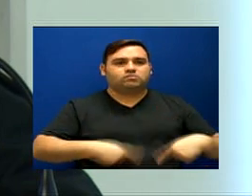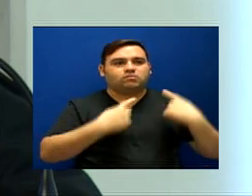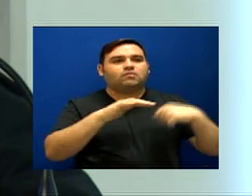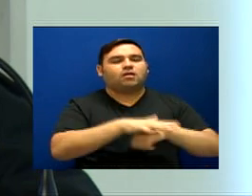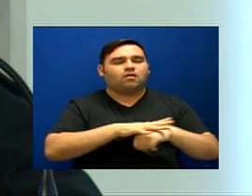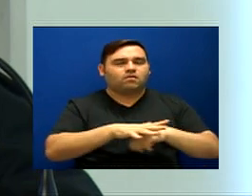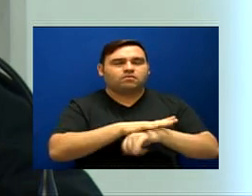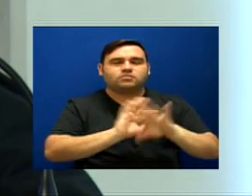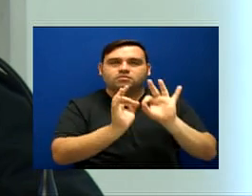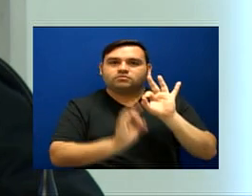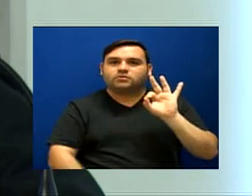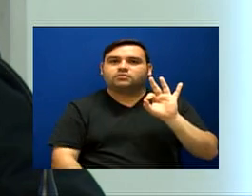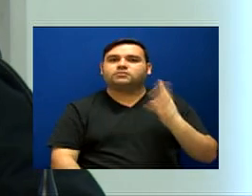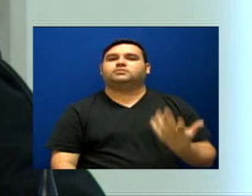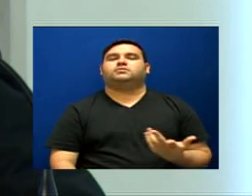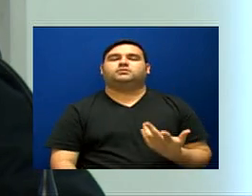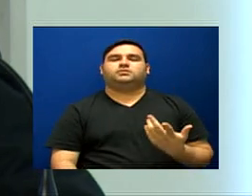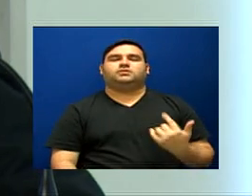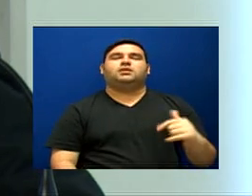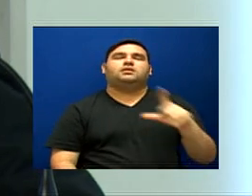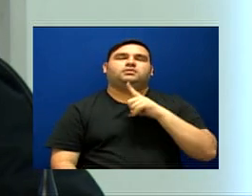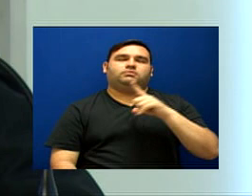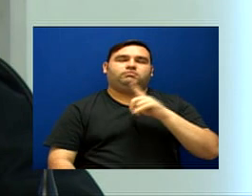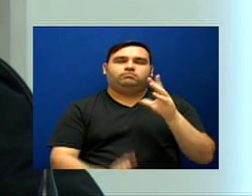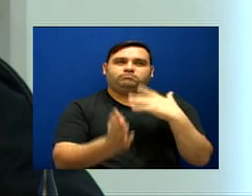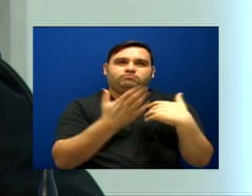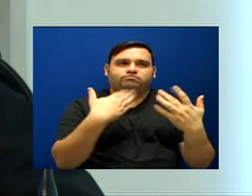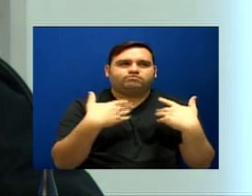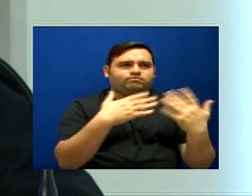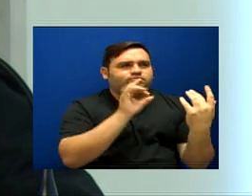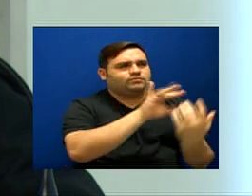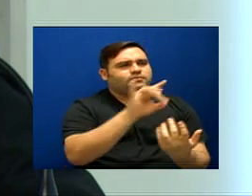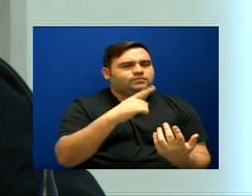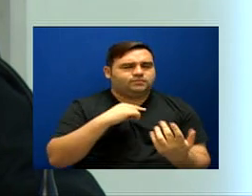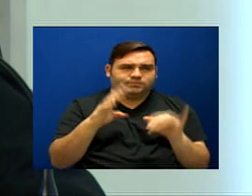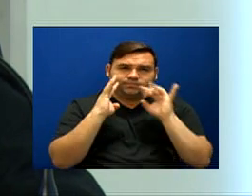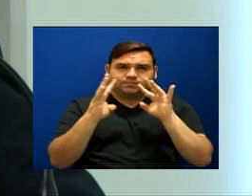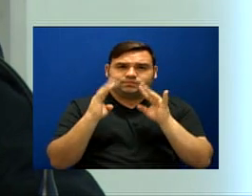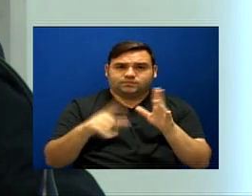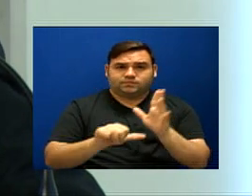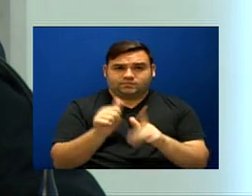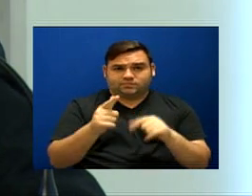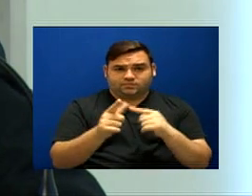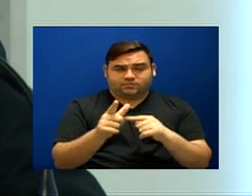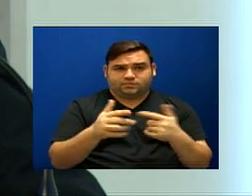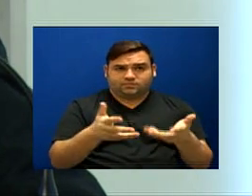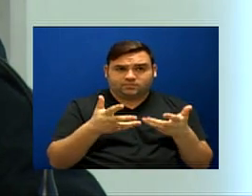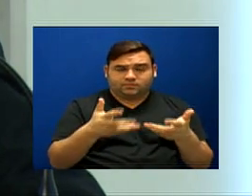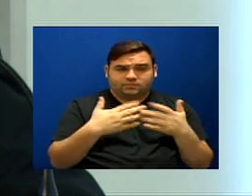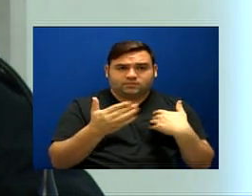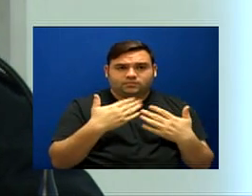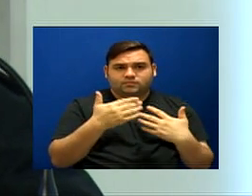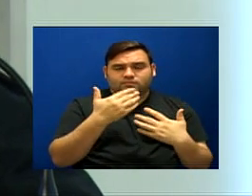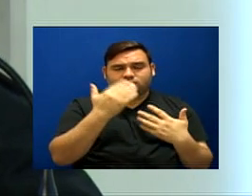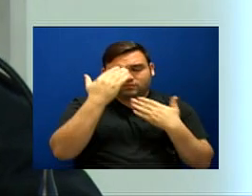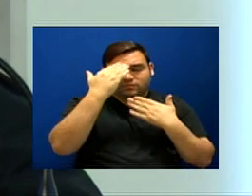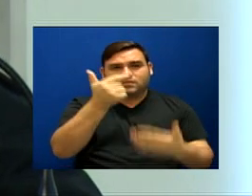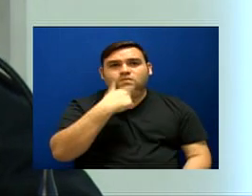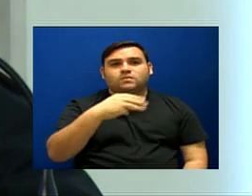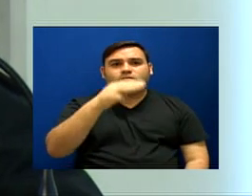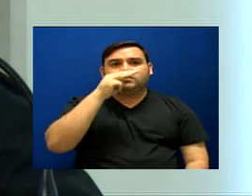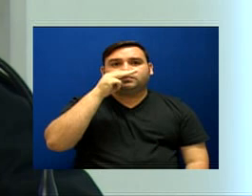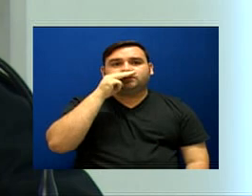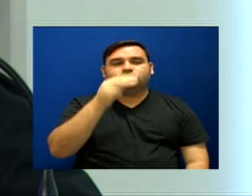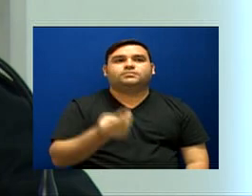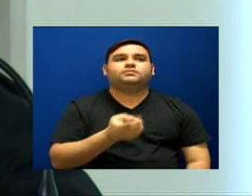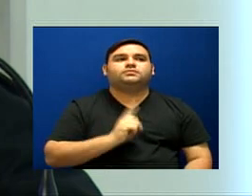Um deles é esse. Eu vi tranquilamente a... Então, primeiramente, gostaria de agradecer ao nosso líder, Martinez,